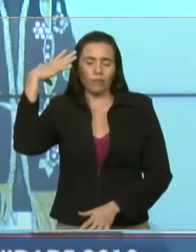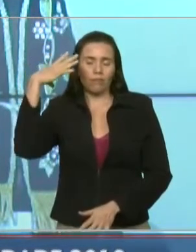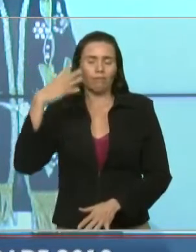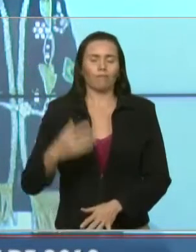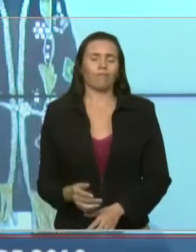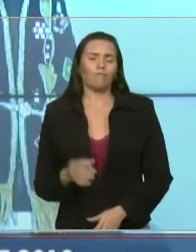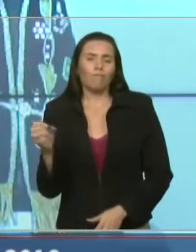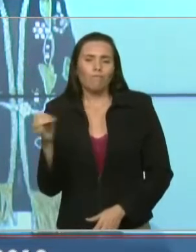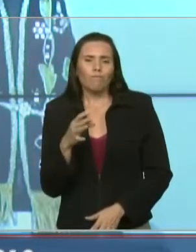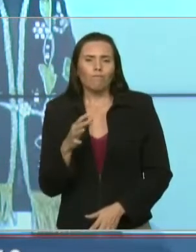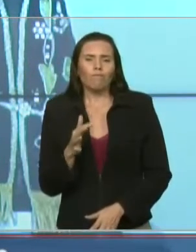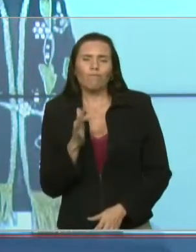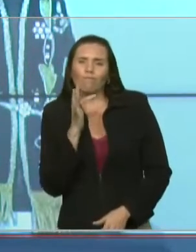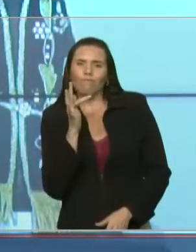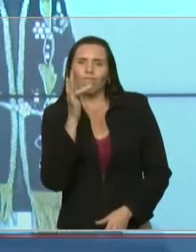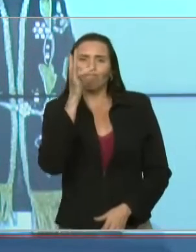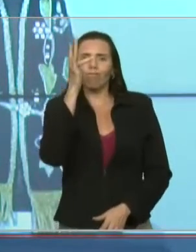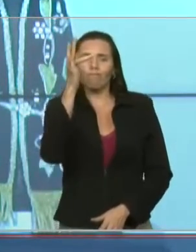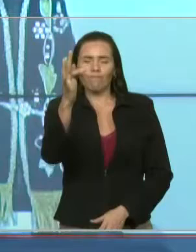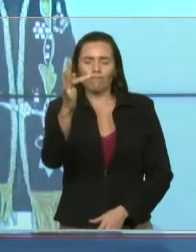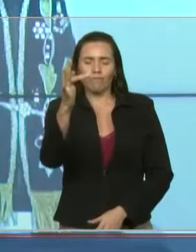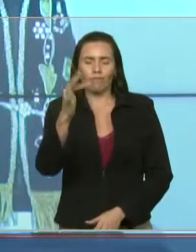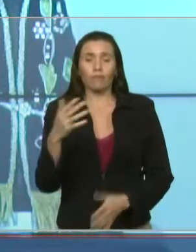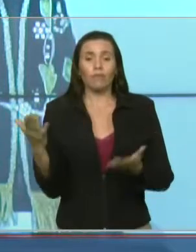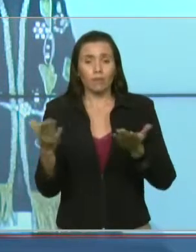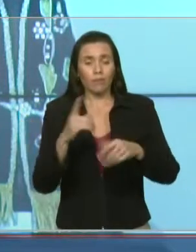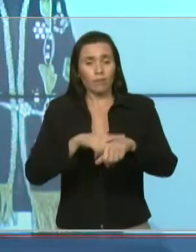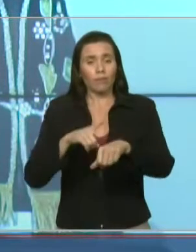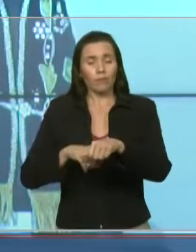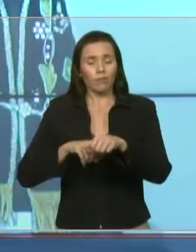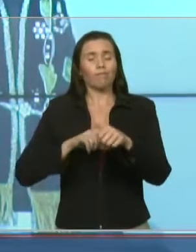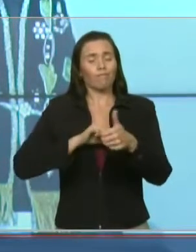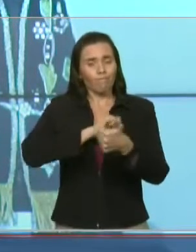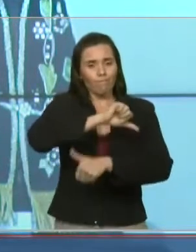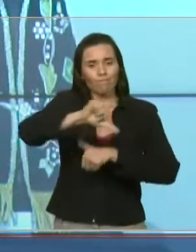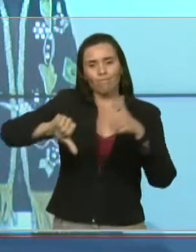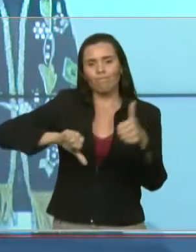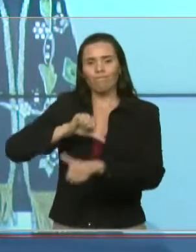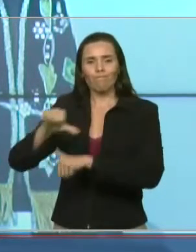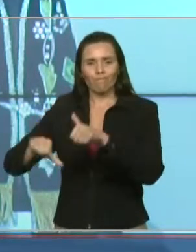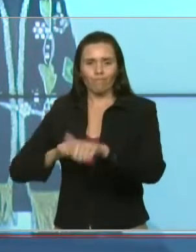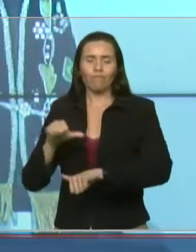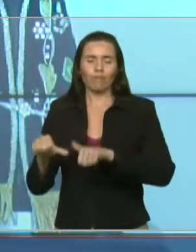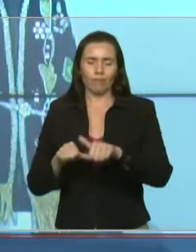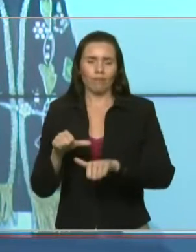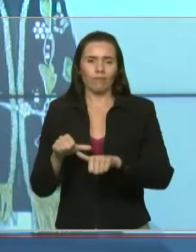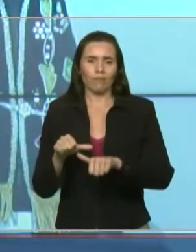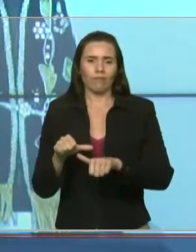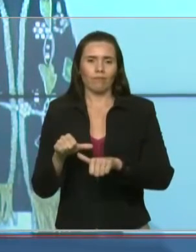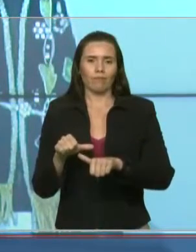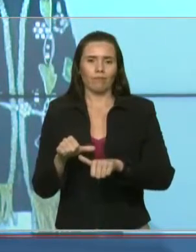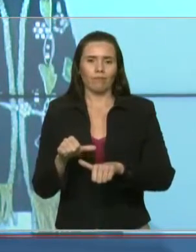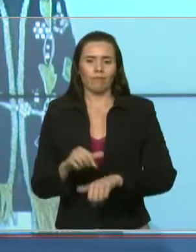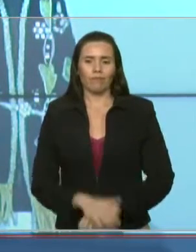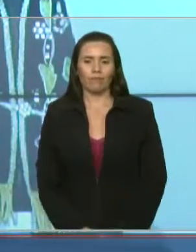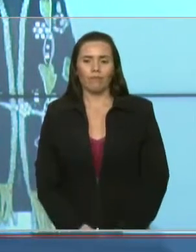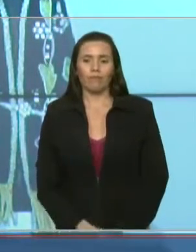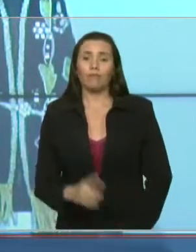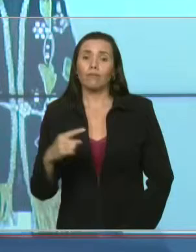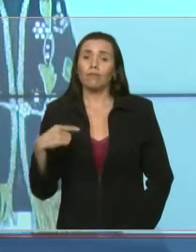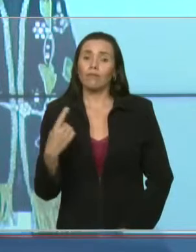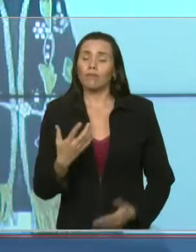vida. Nesse tempo precioso de transformação, de mudança, de conversão, somos